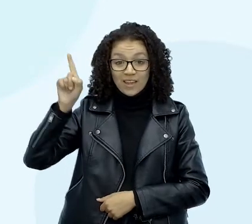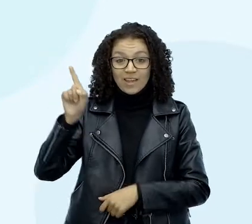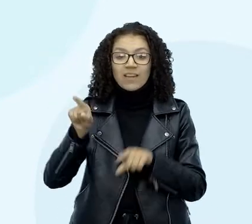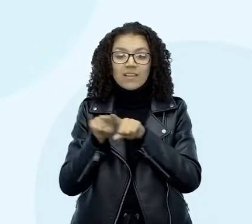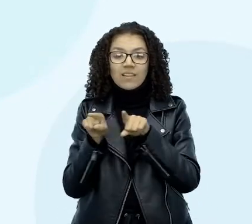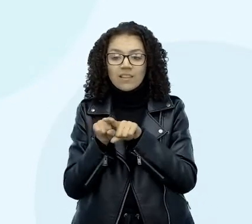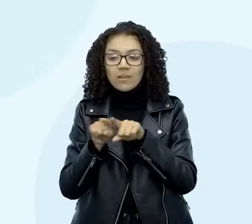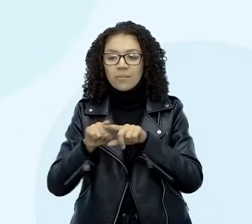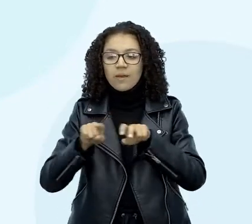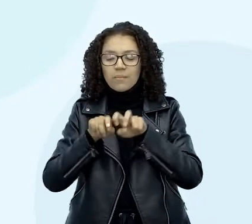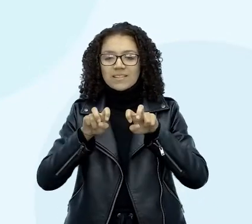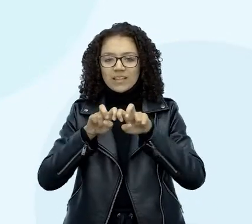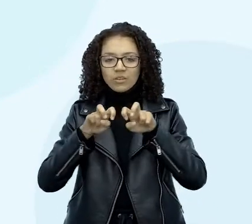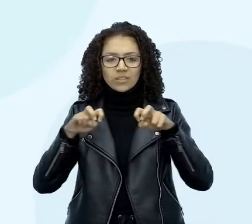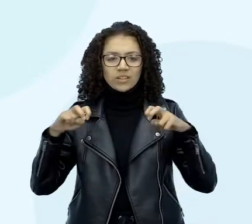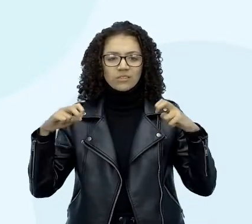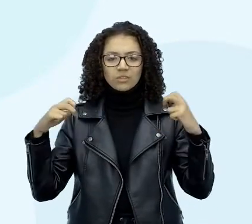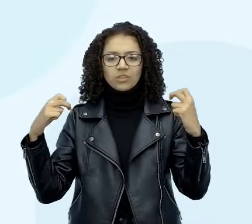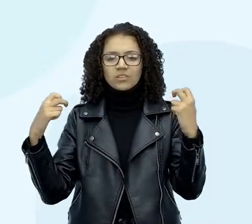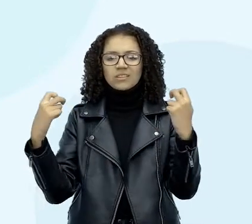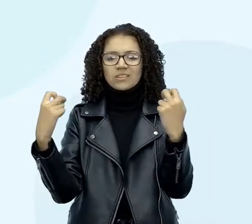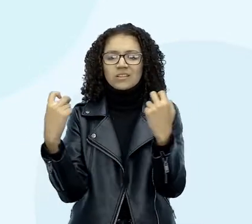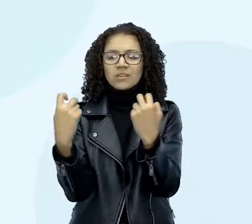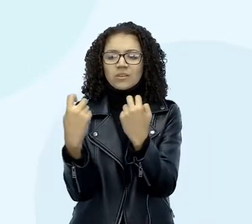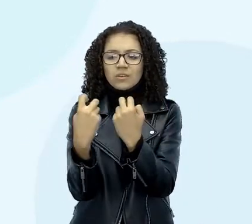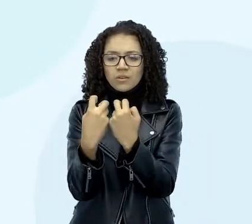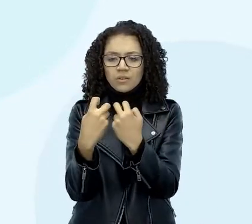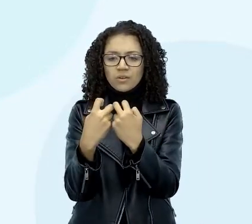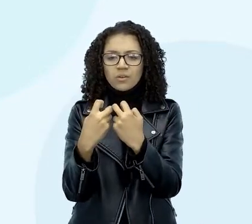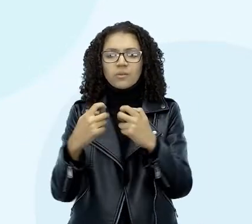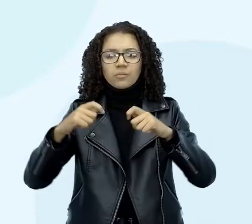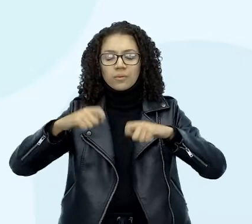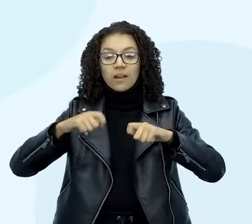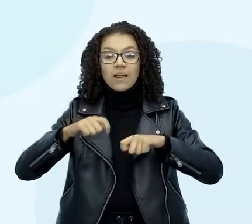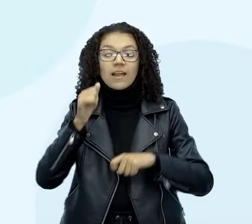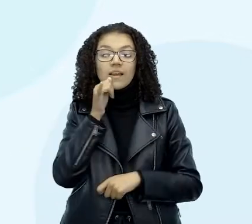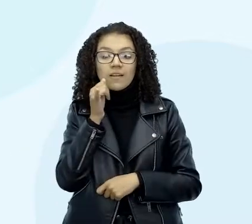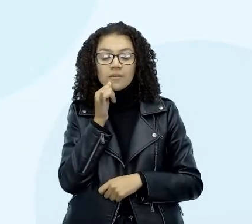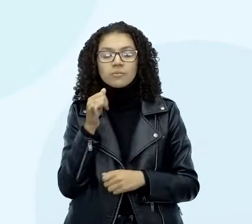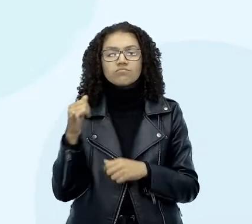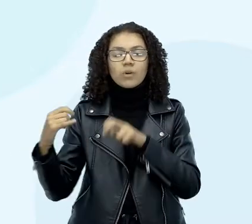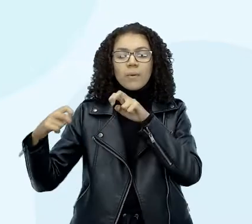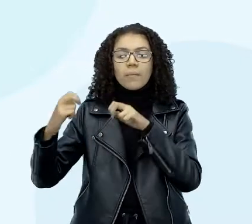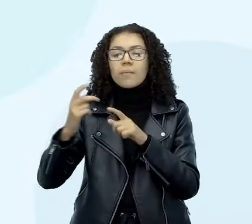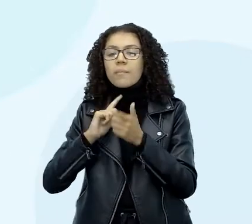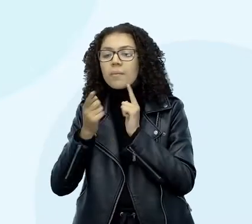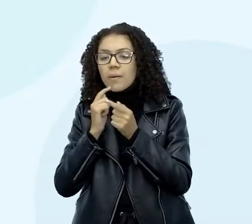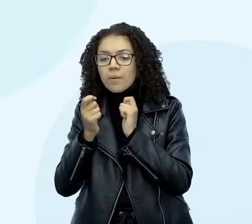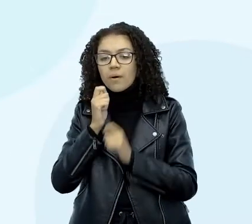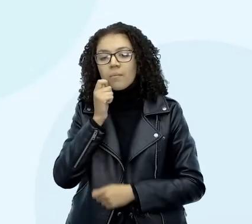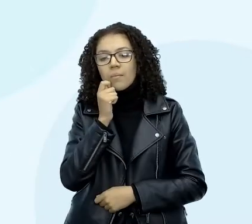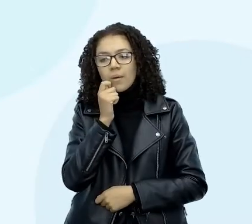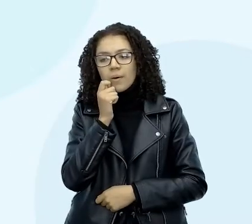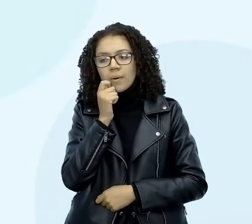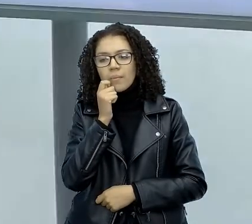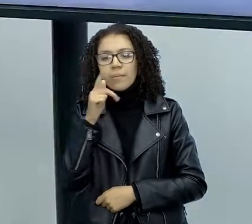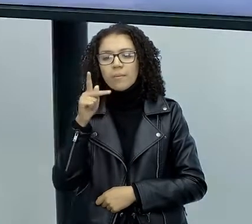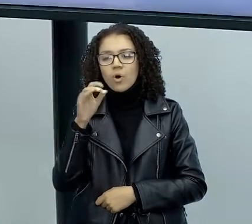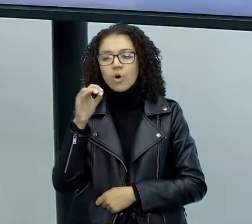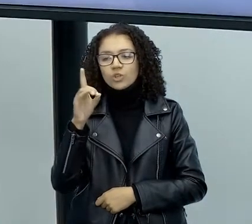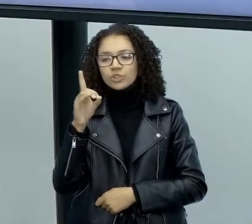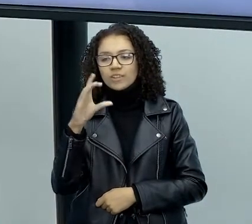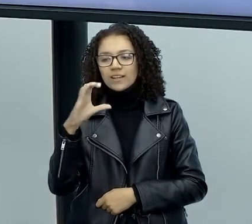também tem alguns episódios em formatos de storytelling, contando histórias com narrativa envolvente. Então, os Dragões